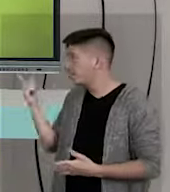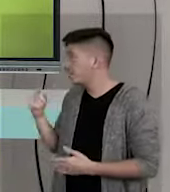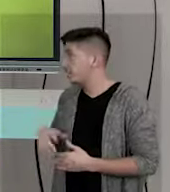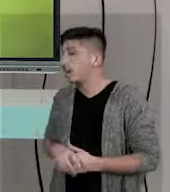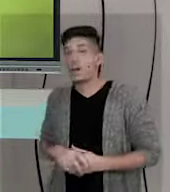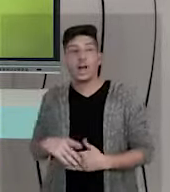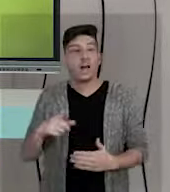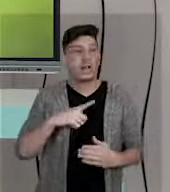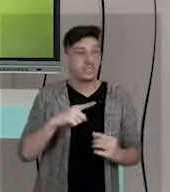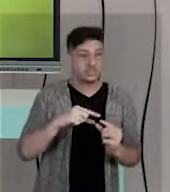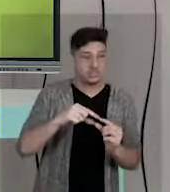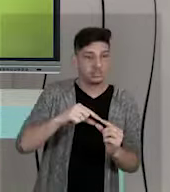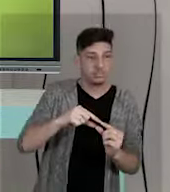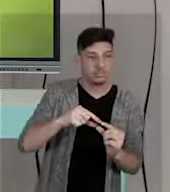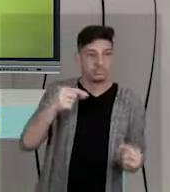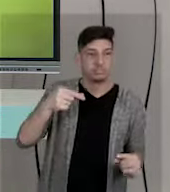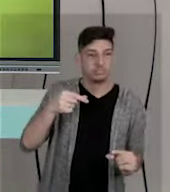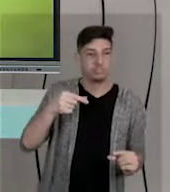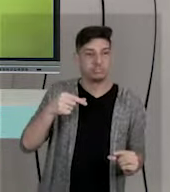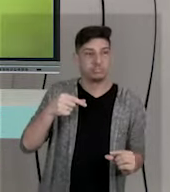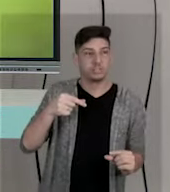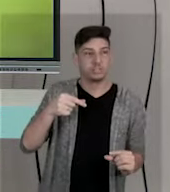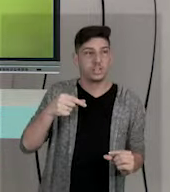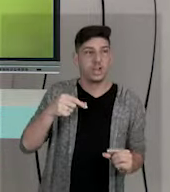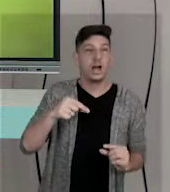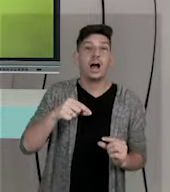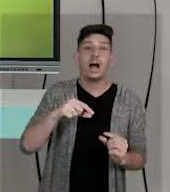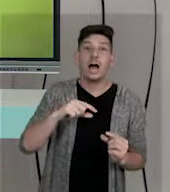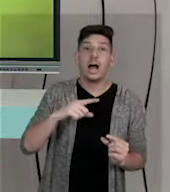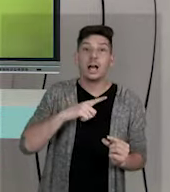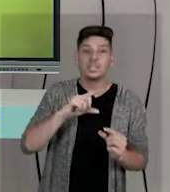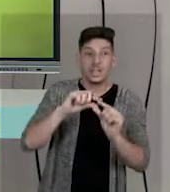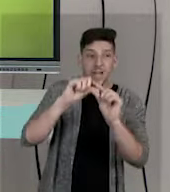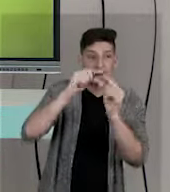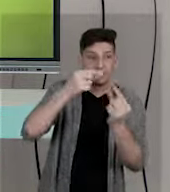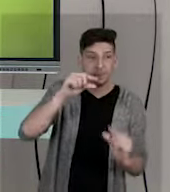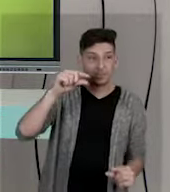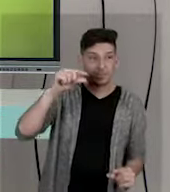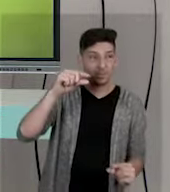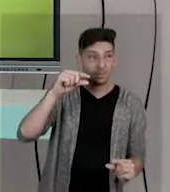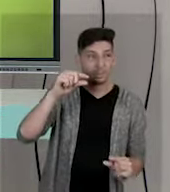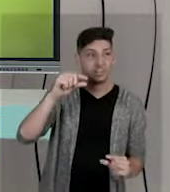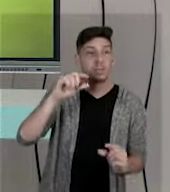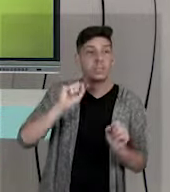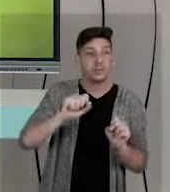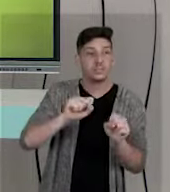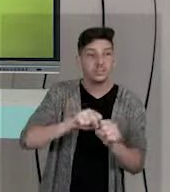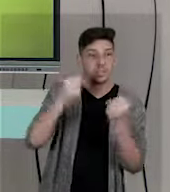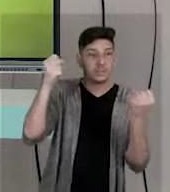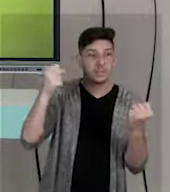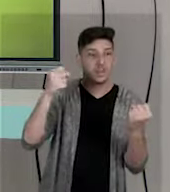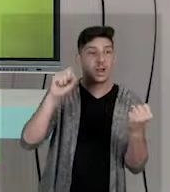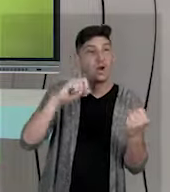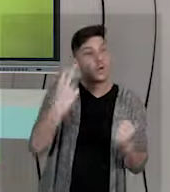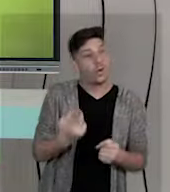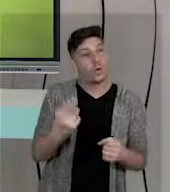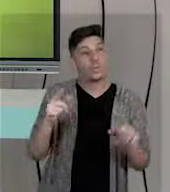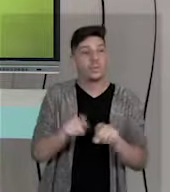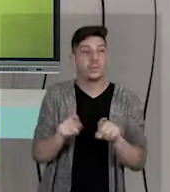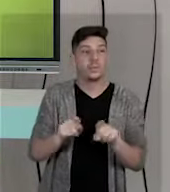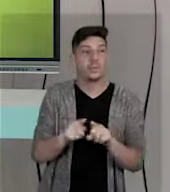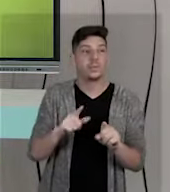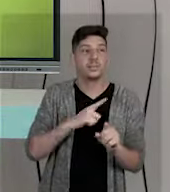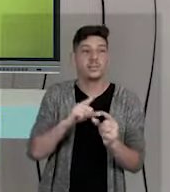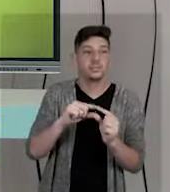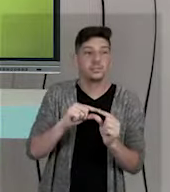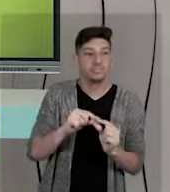duas vértebras se soltam. A medula ali dentro, ela vai, se não partir completamente, ela vai sofrer ali algum tipo de